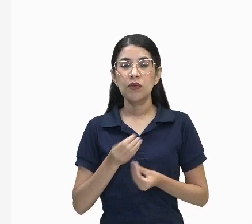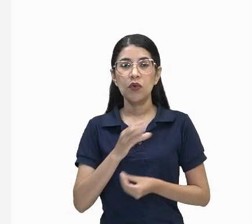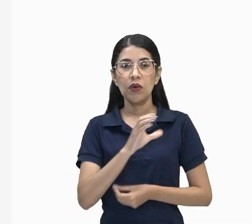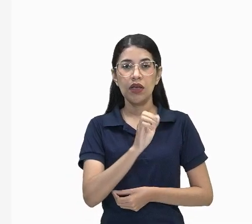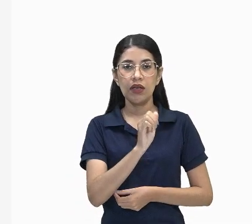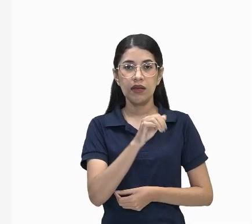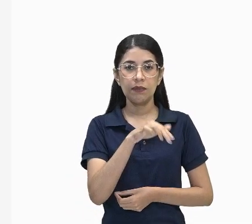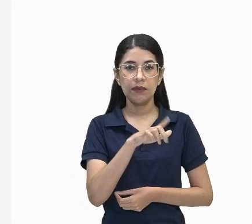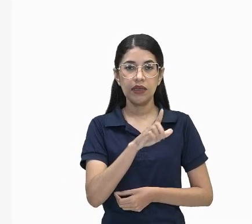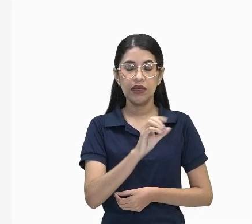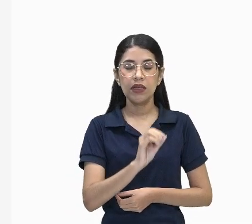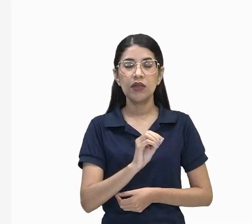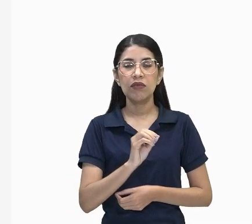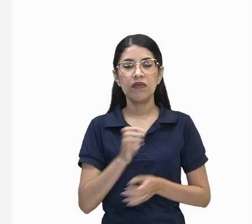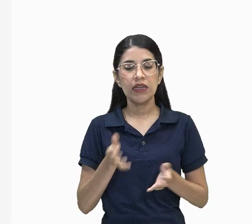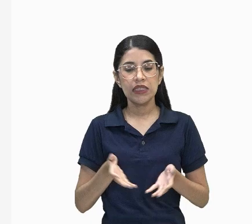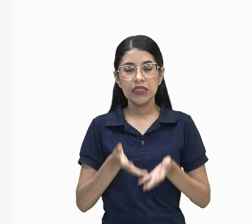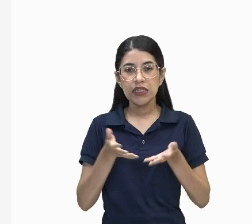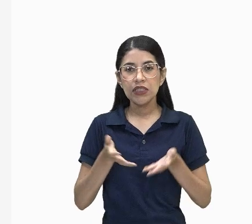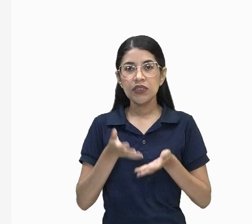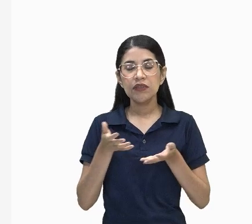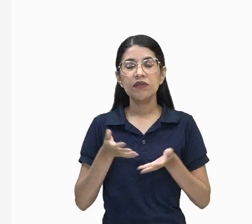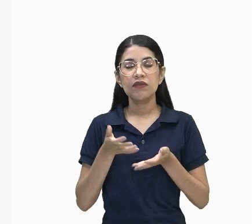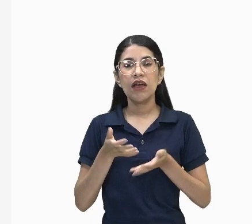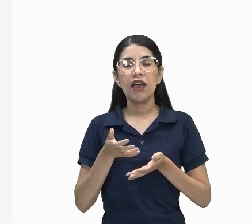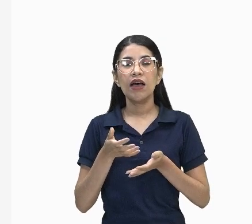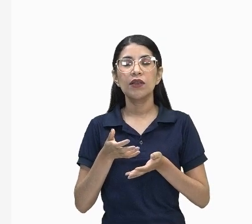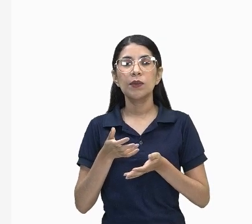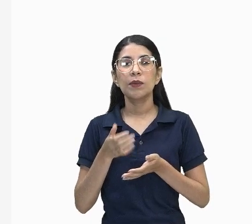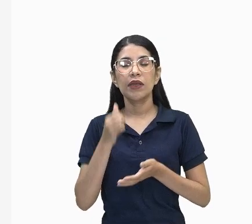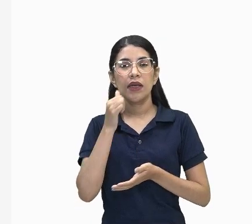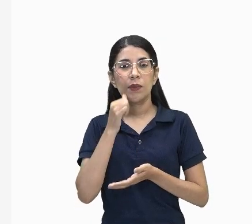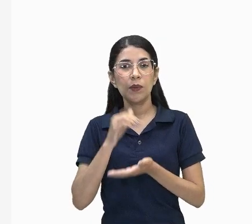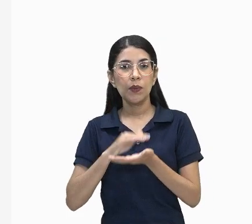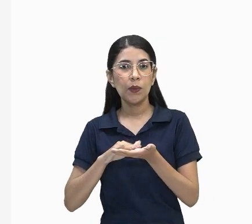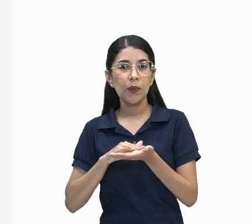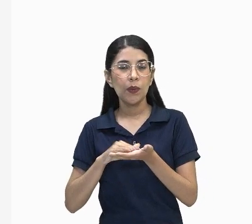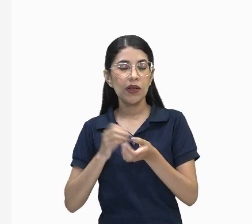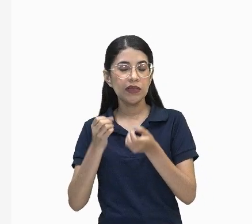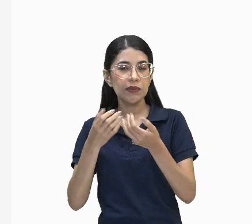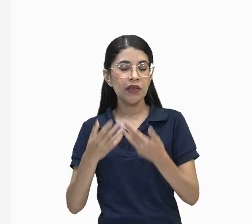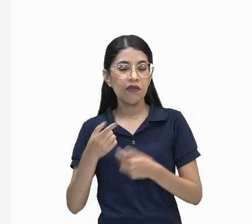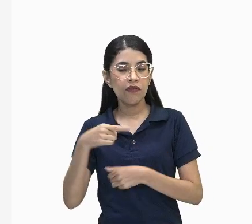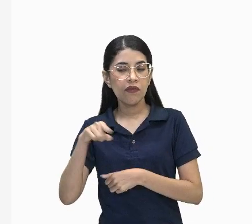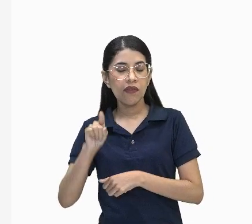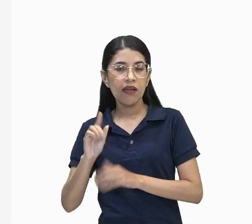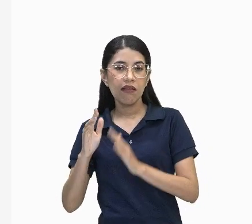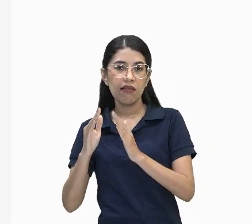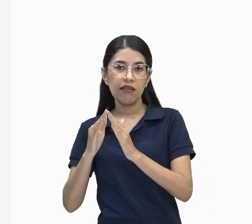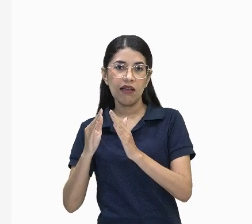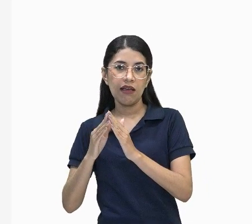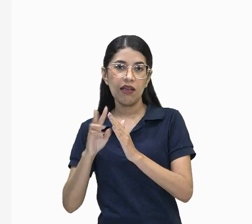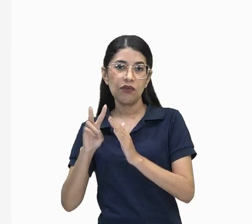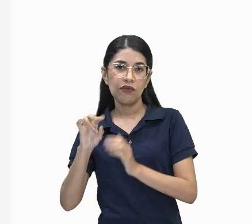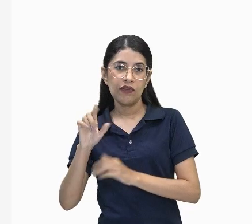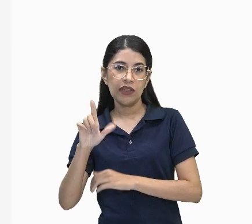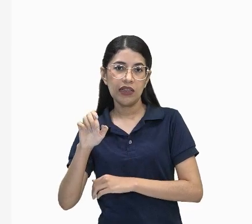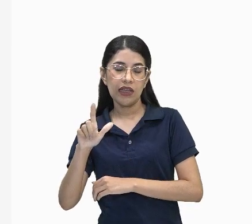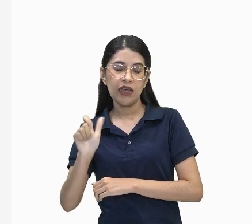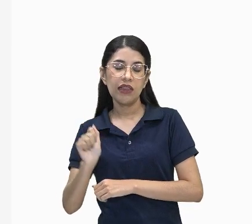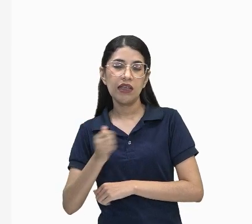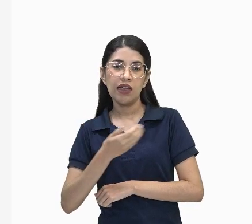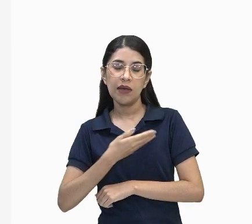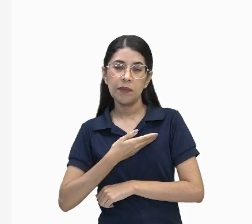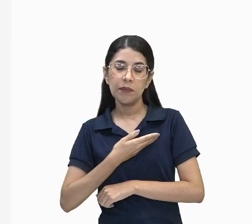Camilo, encorajado pela previsão da cartomante, vai até a casa de Vilela, seu amigo, marido